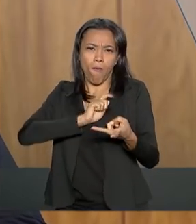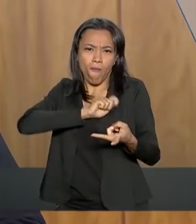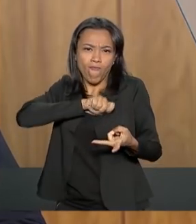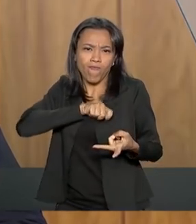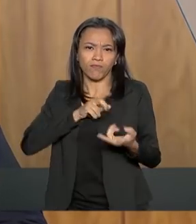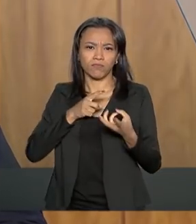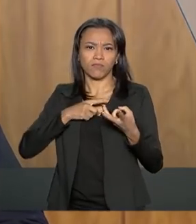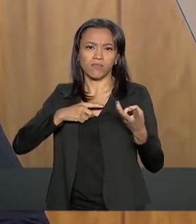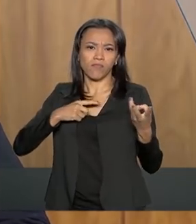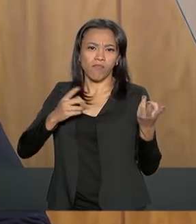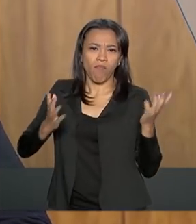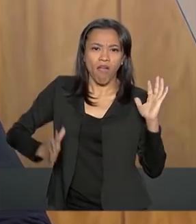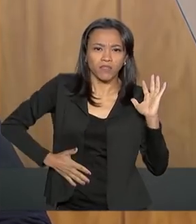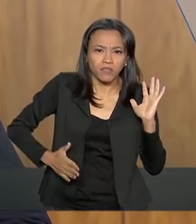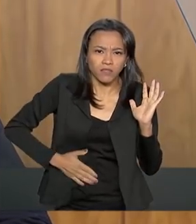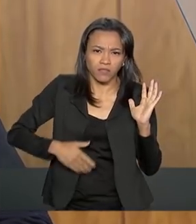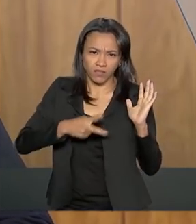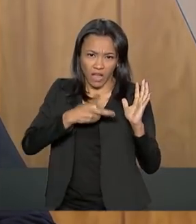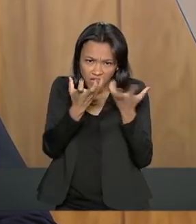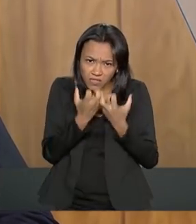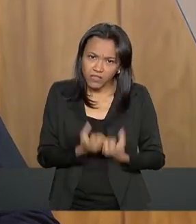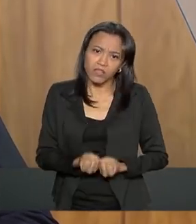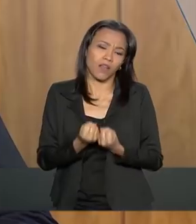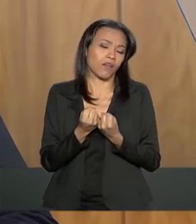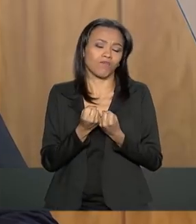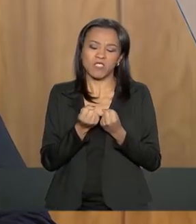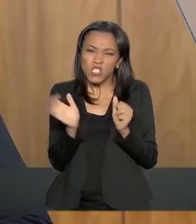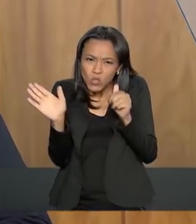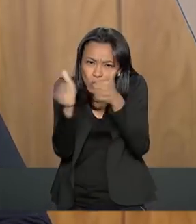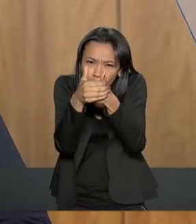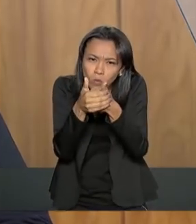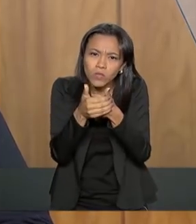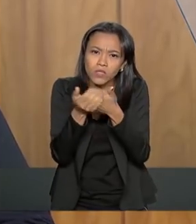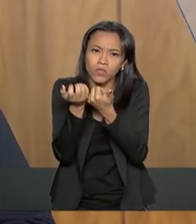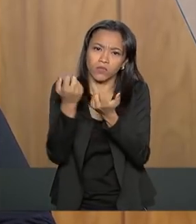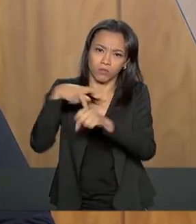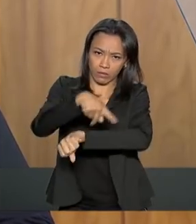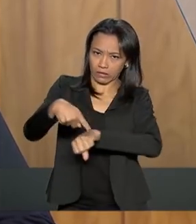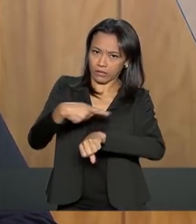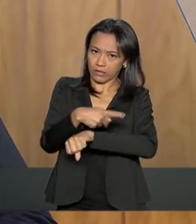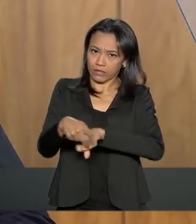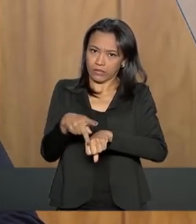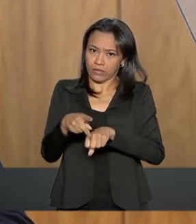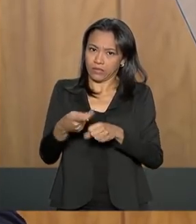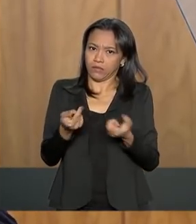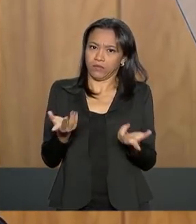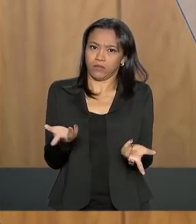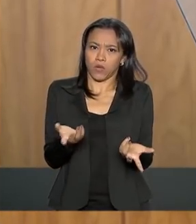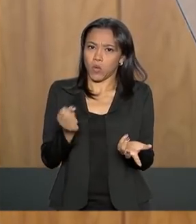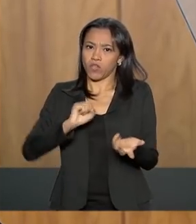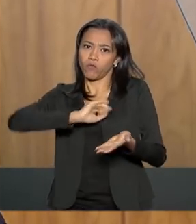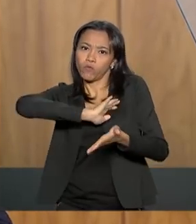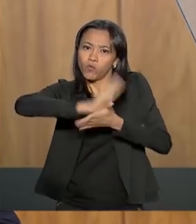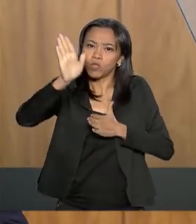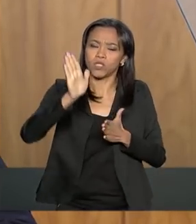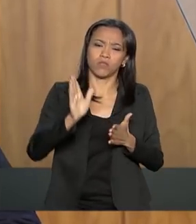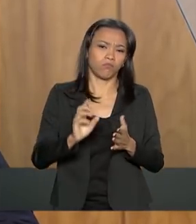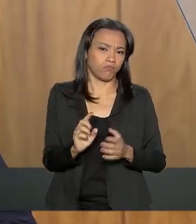qualquer outro bandido escondido aqui no manto de preso ou refugiado